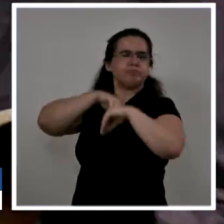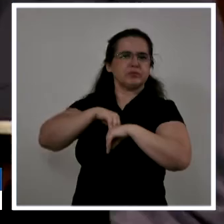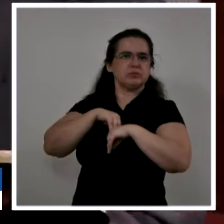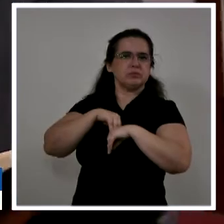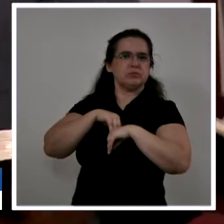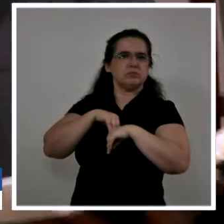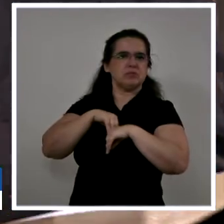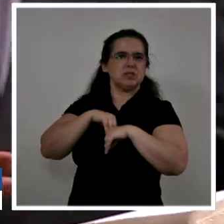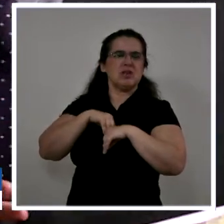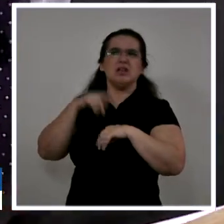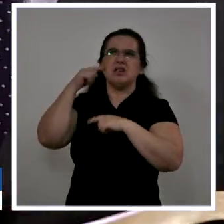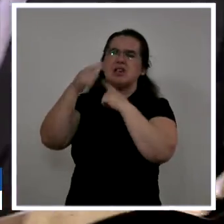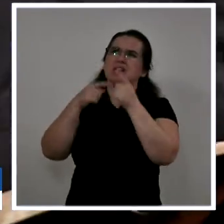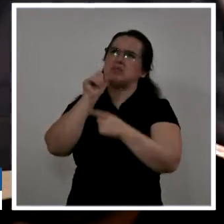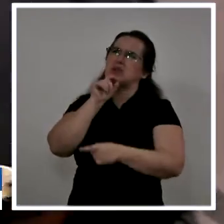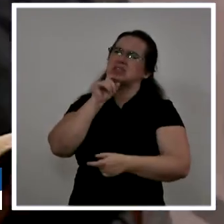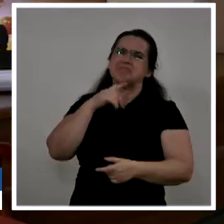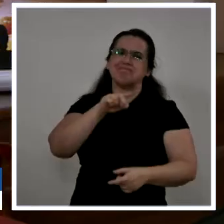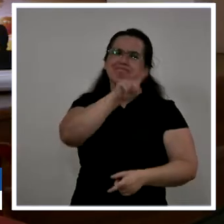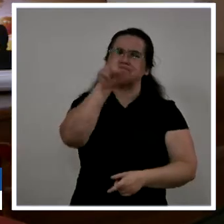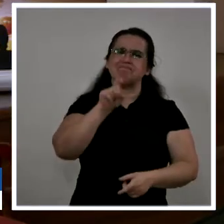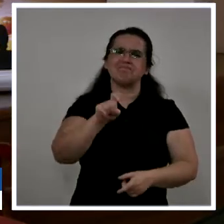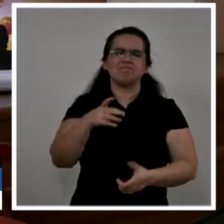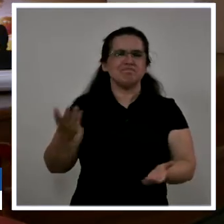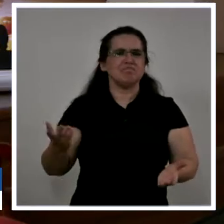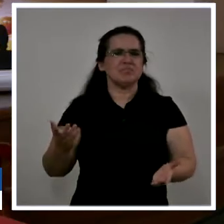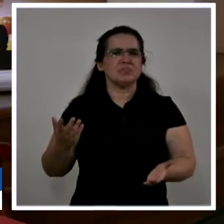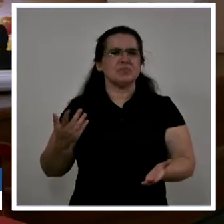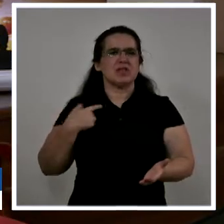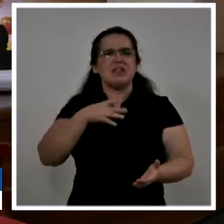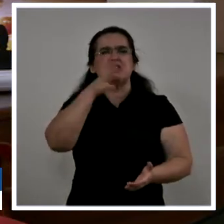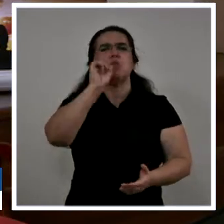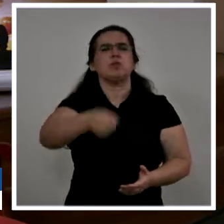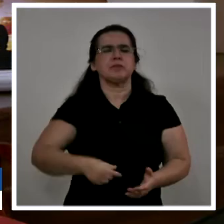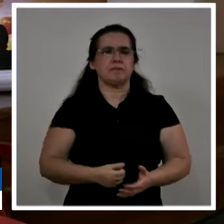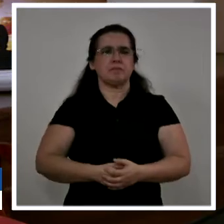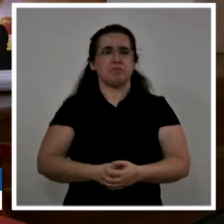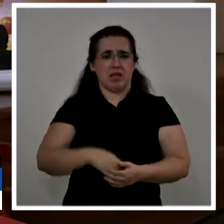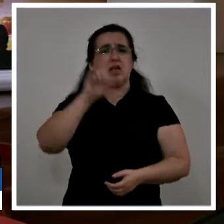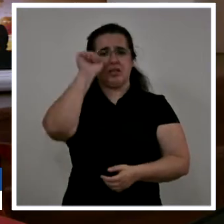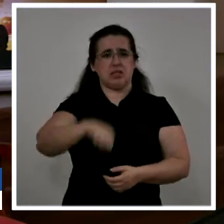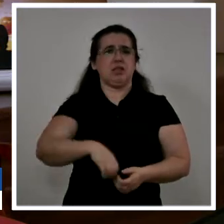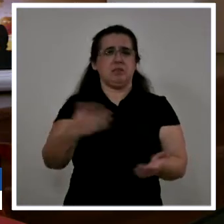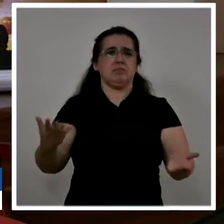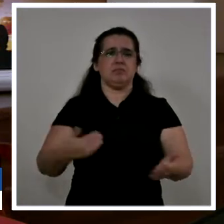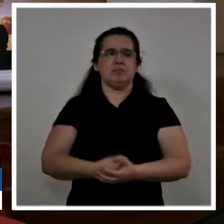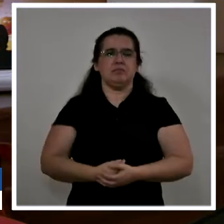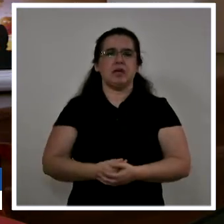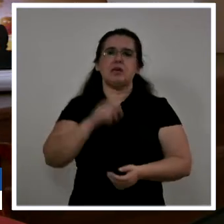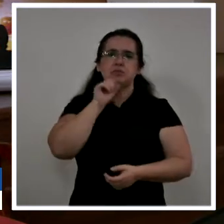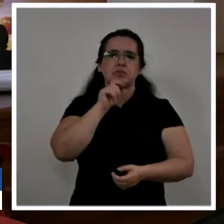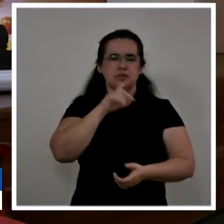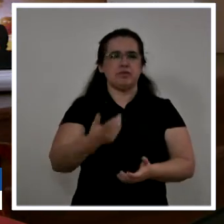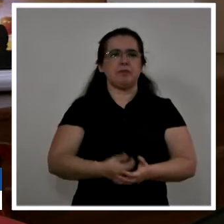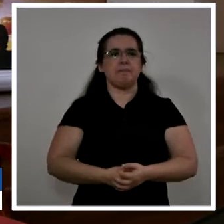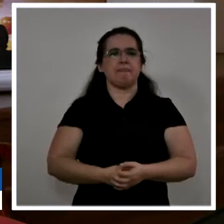tendência sejam herdadas? What's she saying? O que é que ela está a dizer? She's saying yes. Ela está a dizer que sim. It is possible for